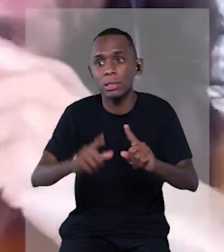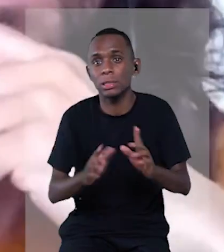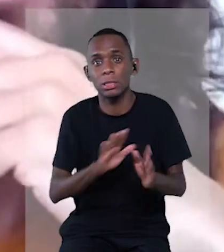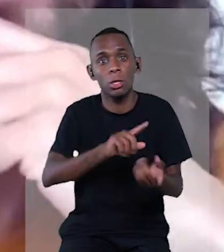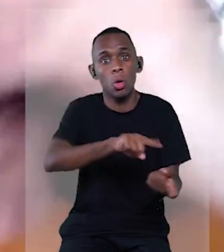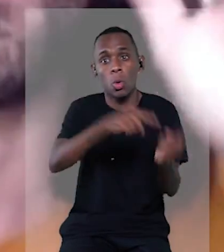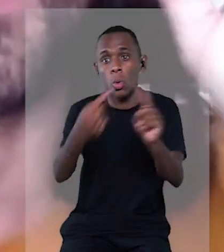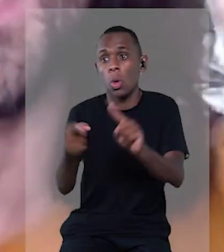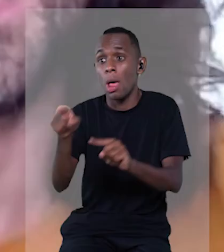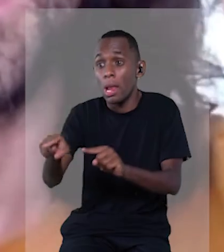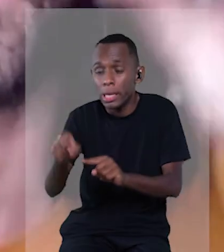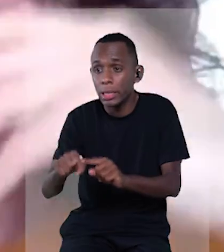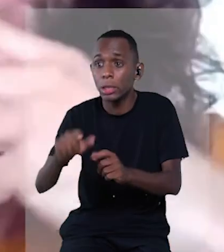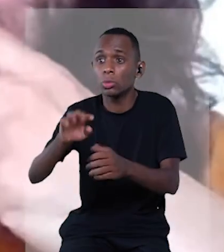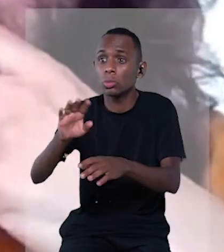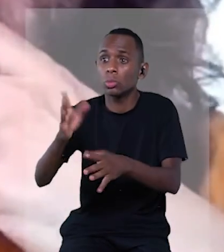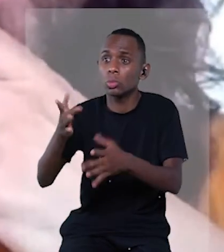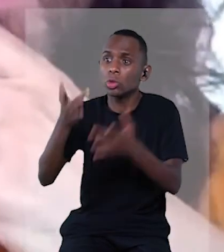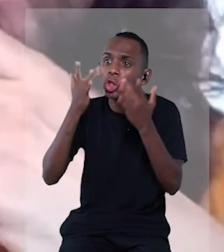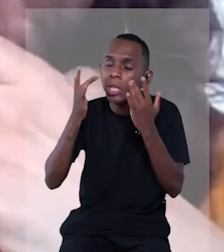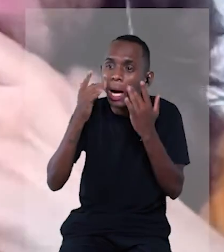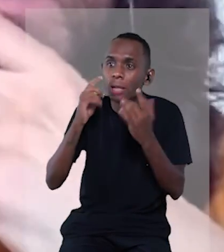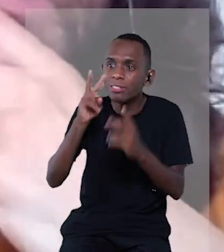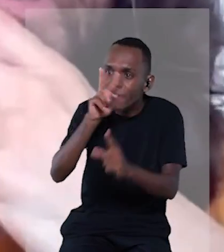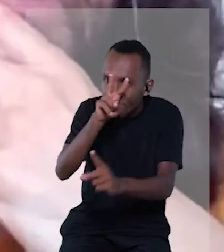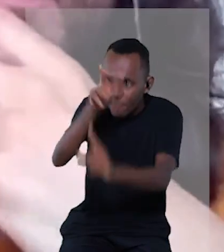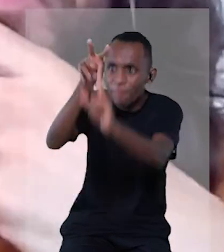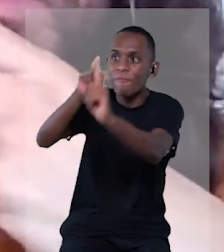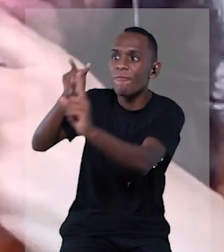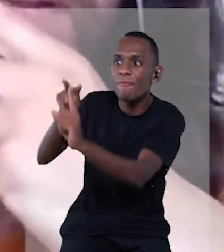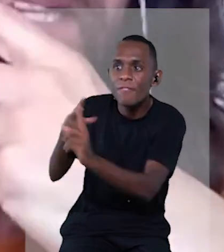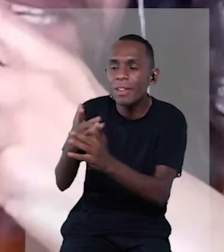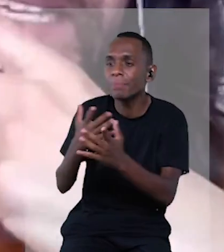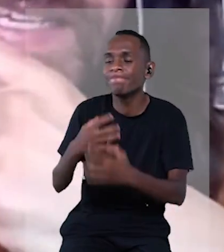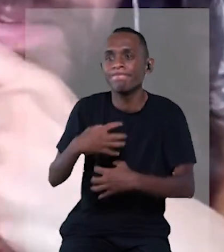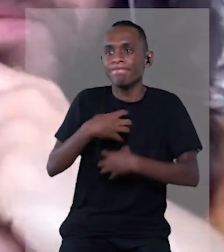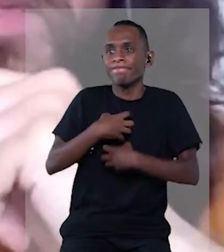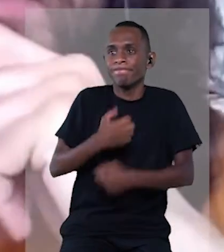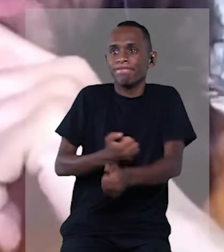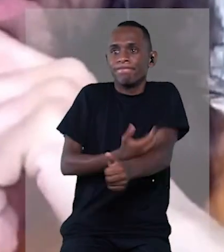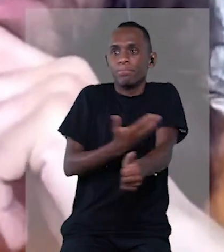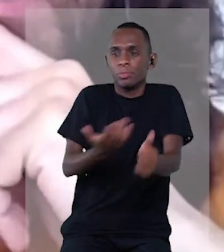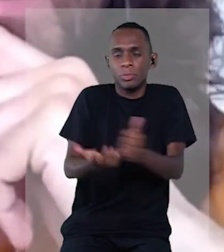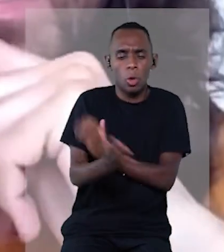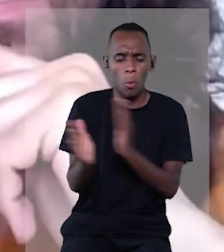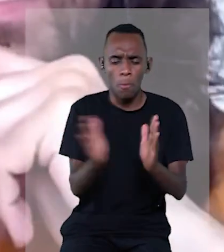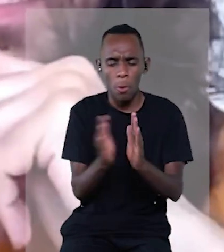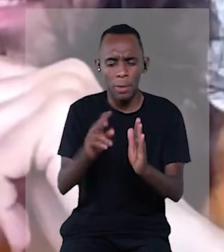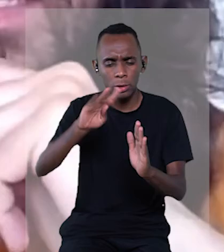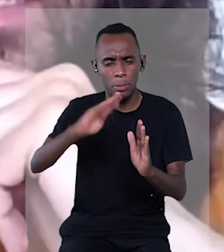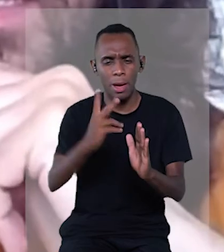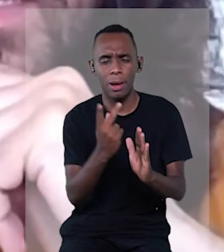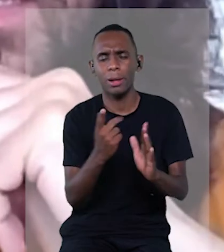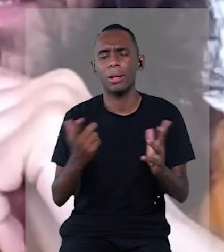cabeça. No teatro, quando você vê ali, foi muito emocionante, assim, foi uma temporada incrível em Belo Horizonte